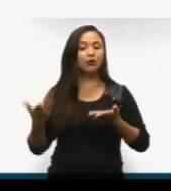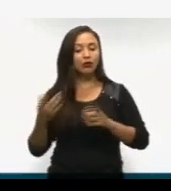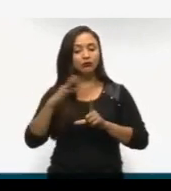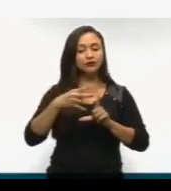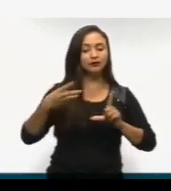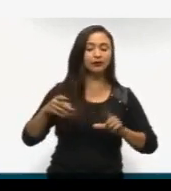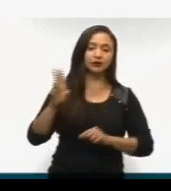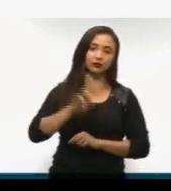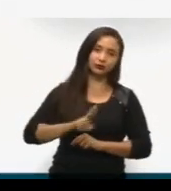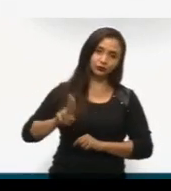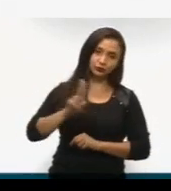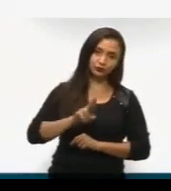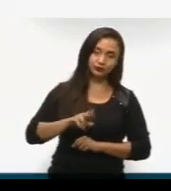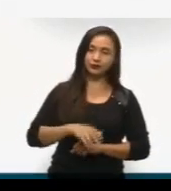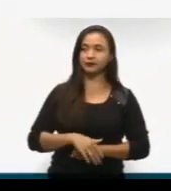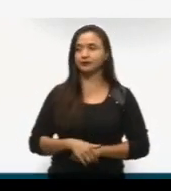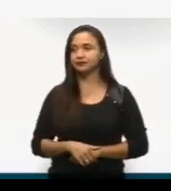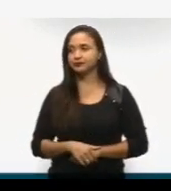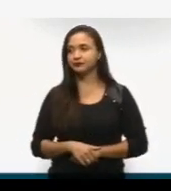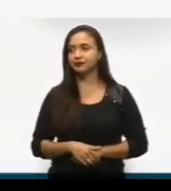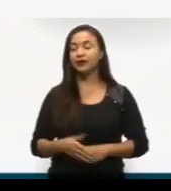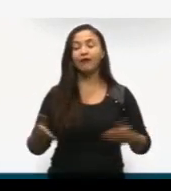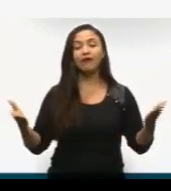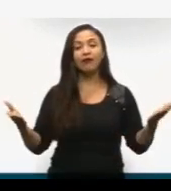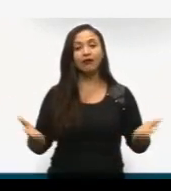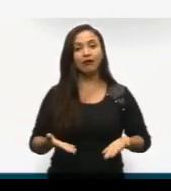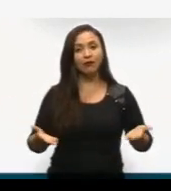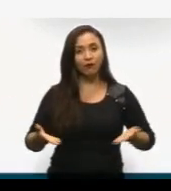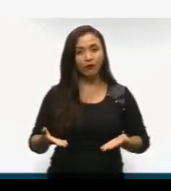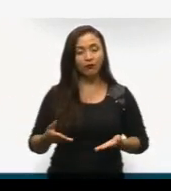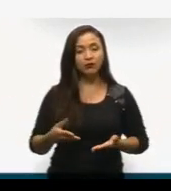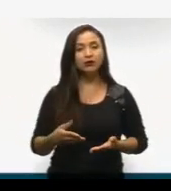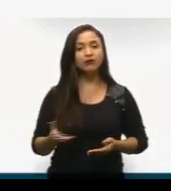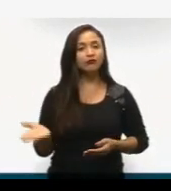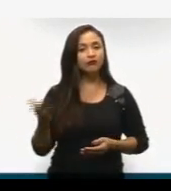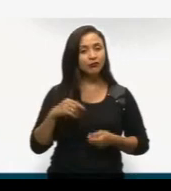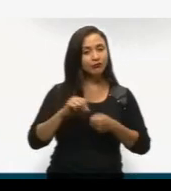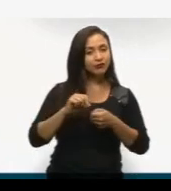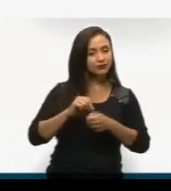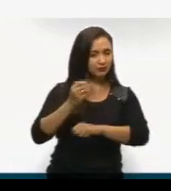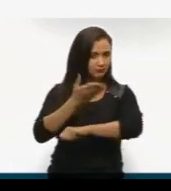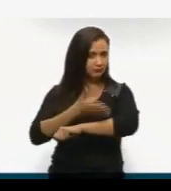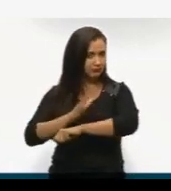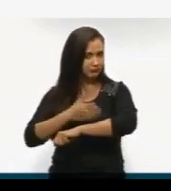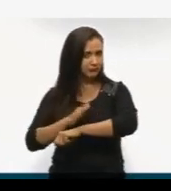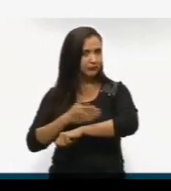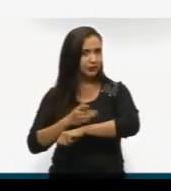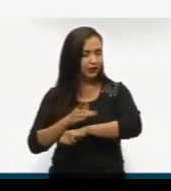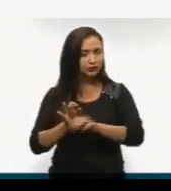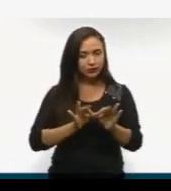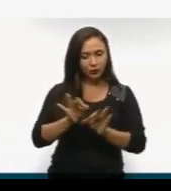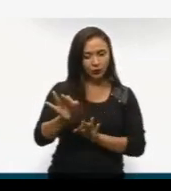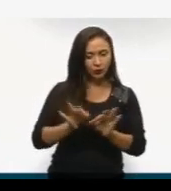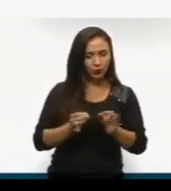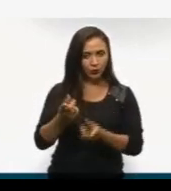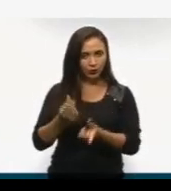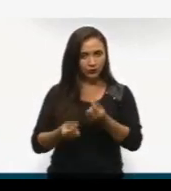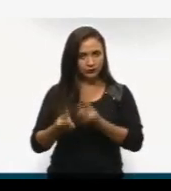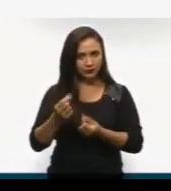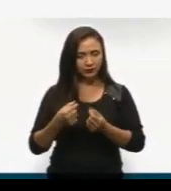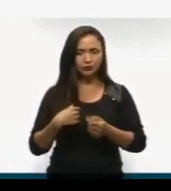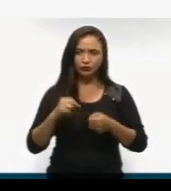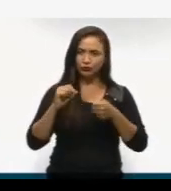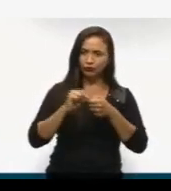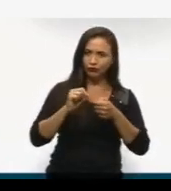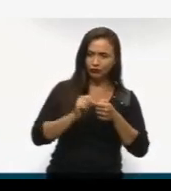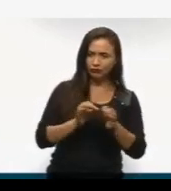utilizar, tá? E agora, vamos para a aula prática, né? Vamos executar um orçamento. Faça o